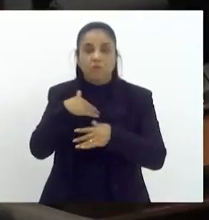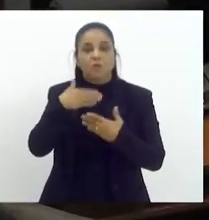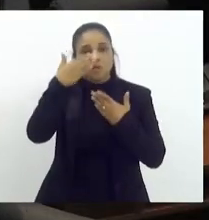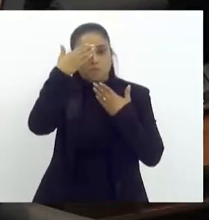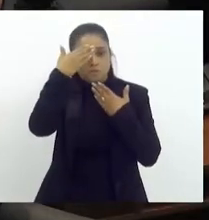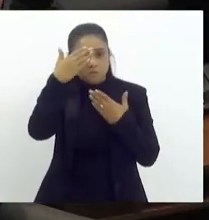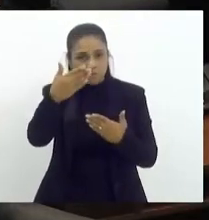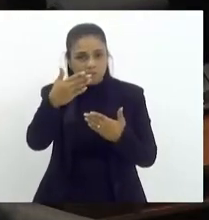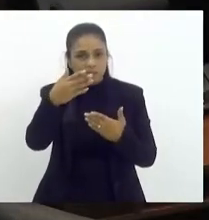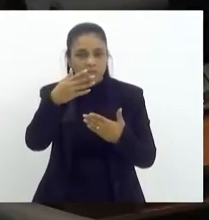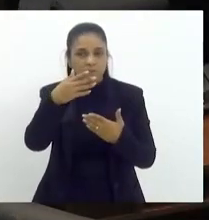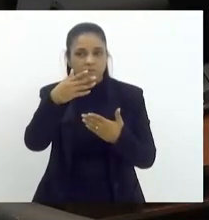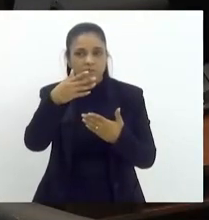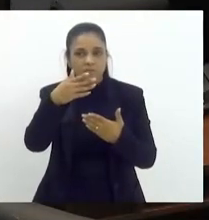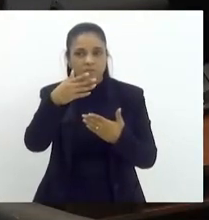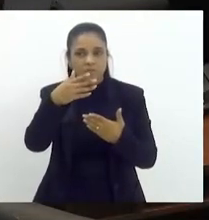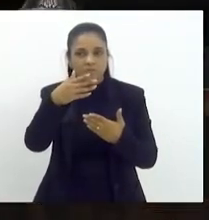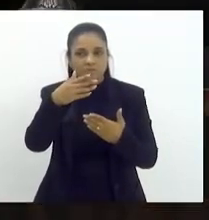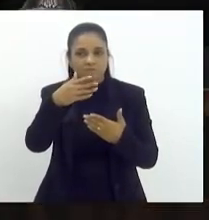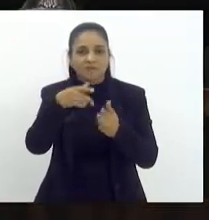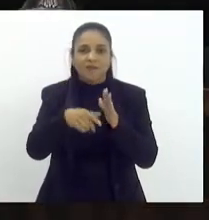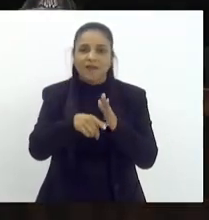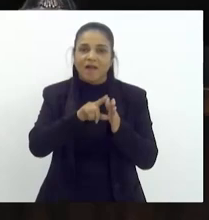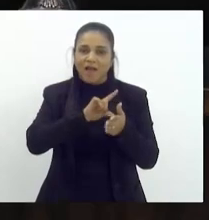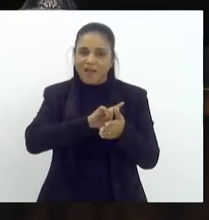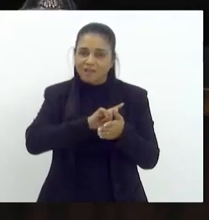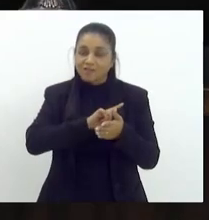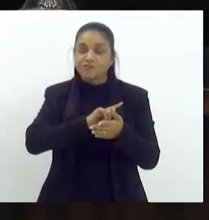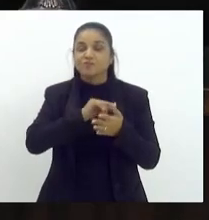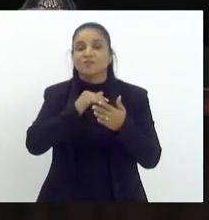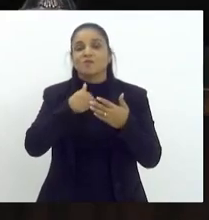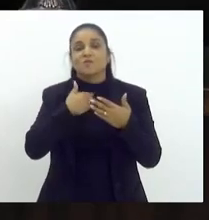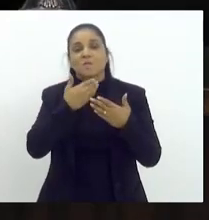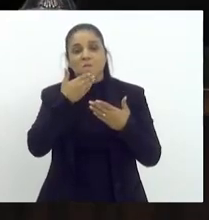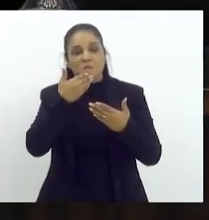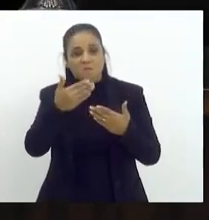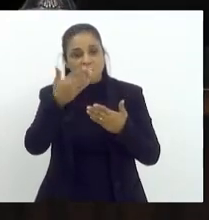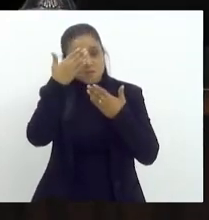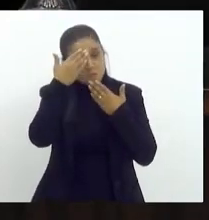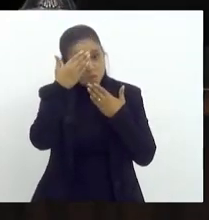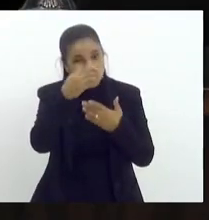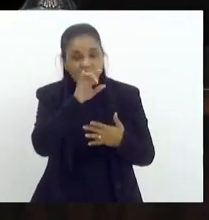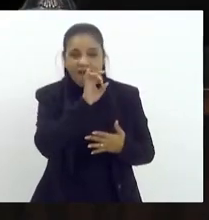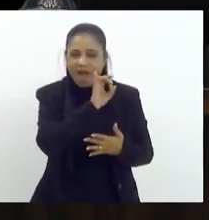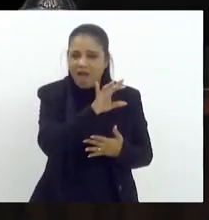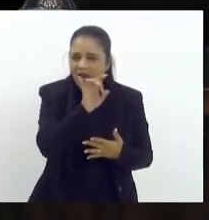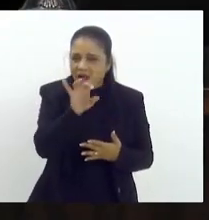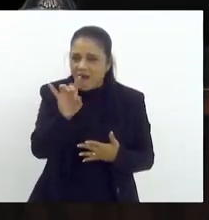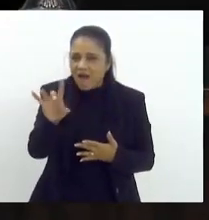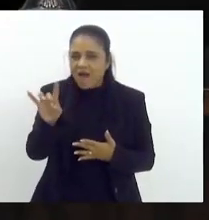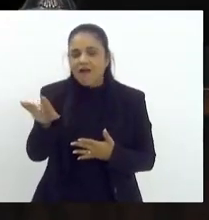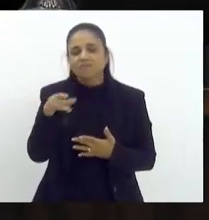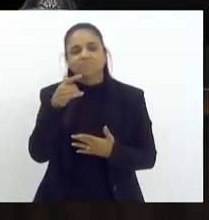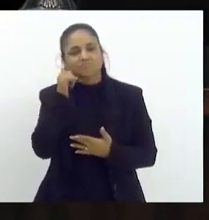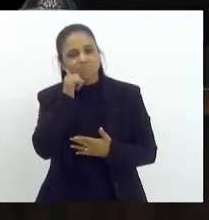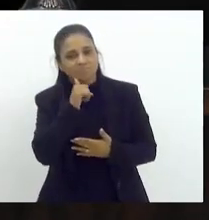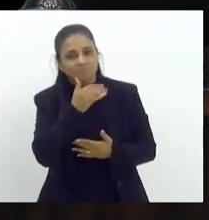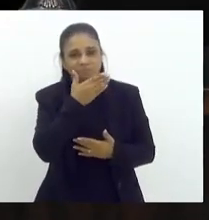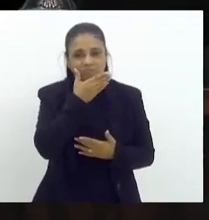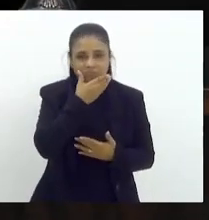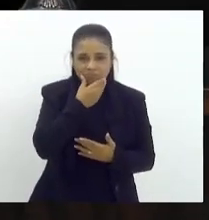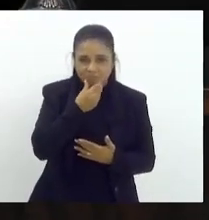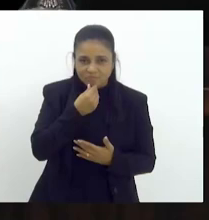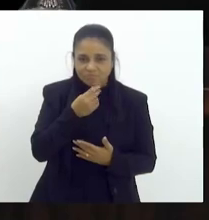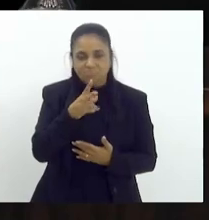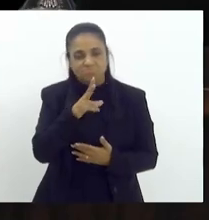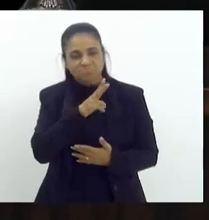Presidente Muito obrigado a cada um dos Senhores e senhores individualmente